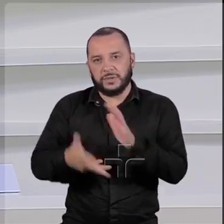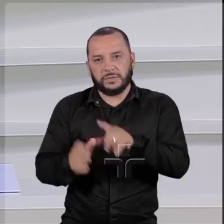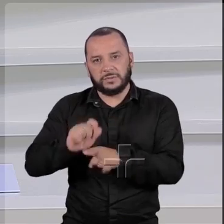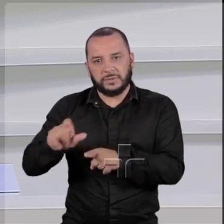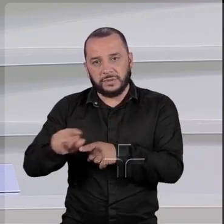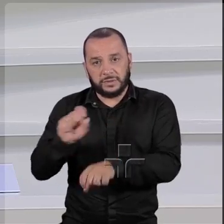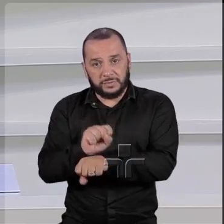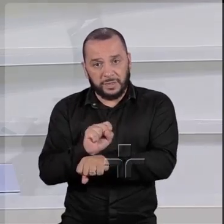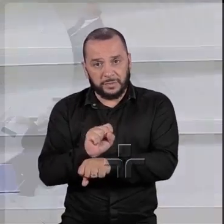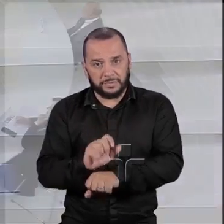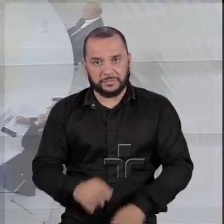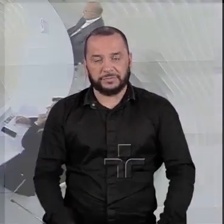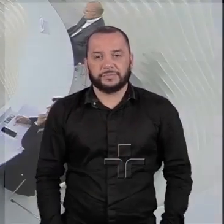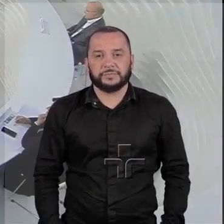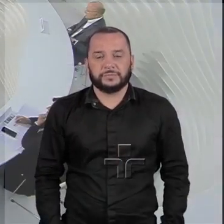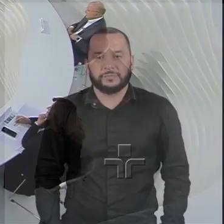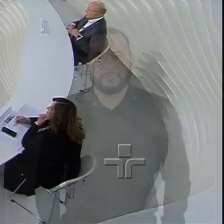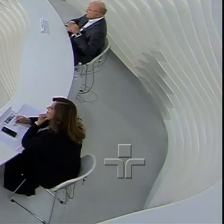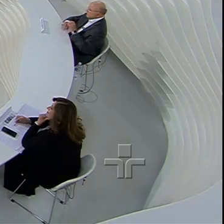só um instante.